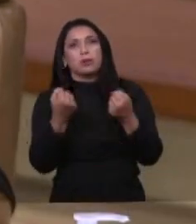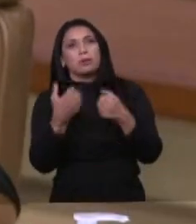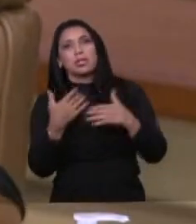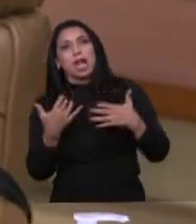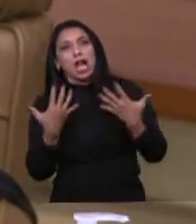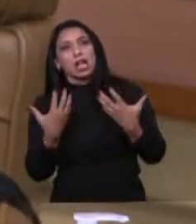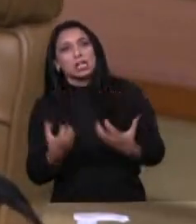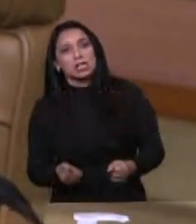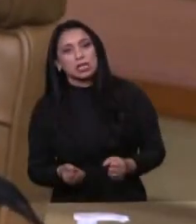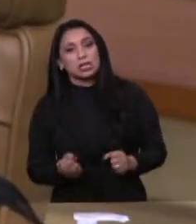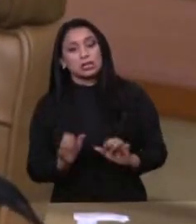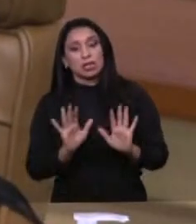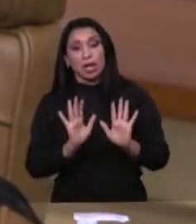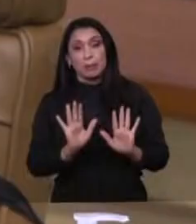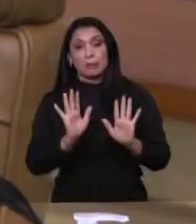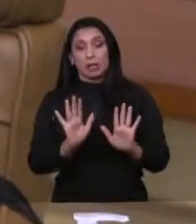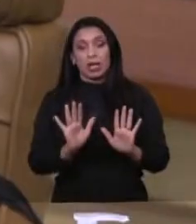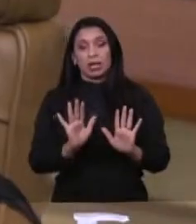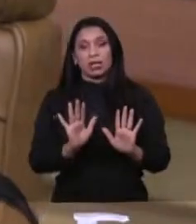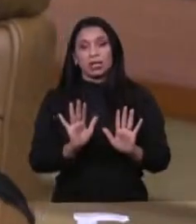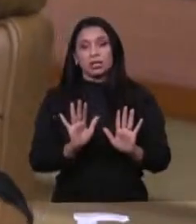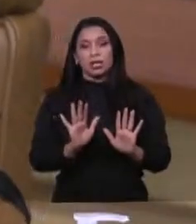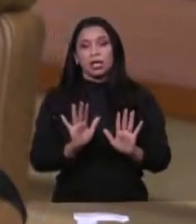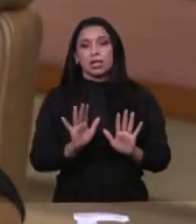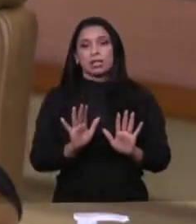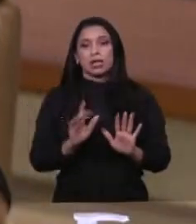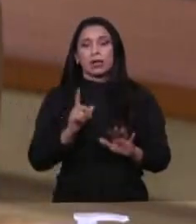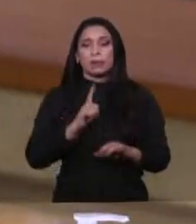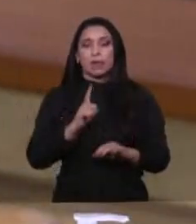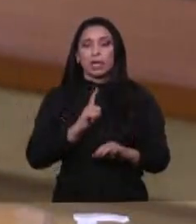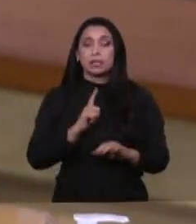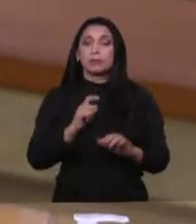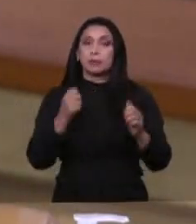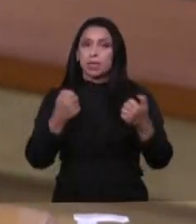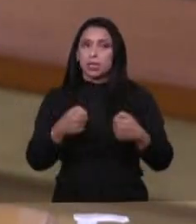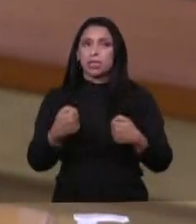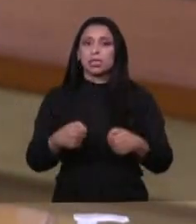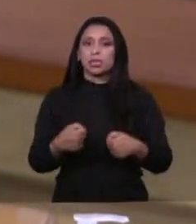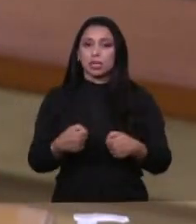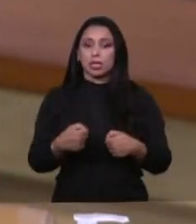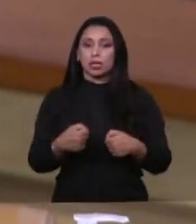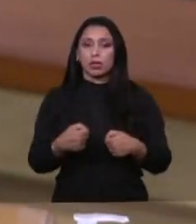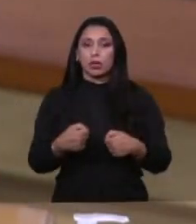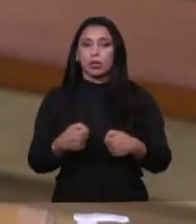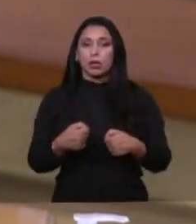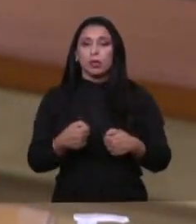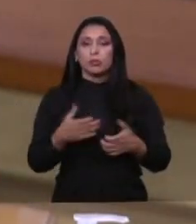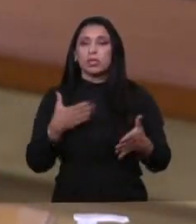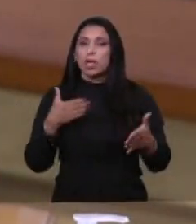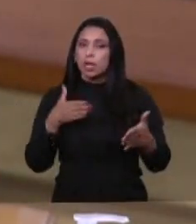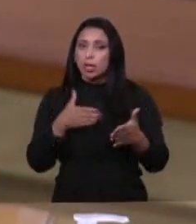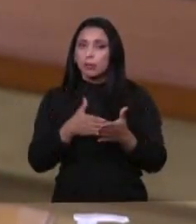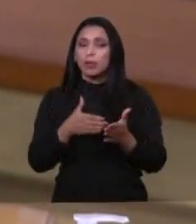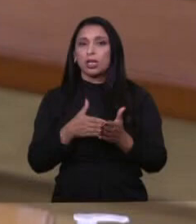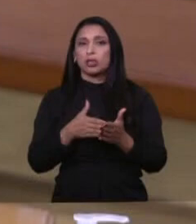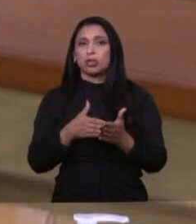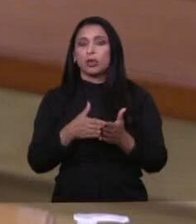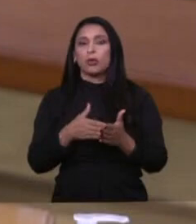também penso que não devemos ir além do que o marco